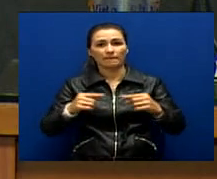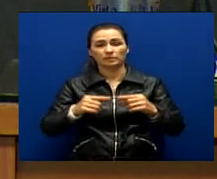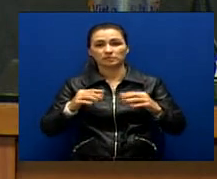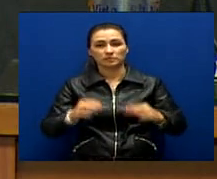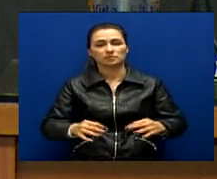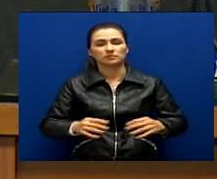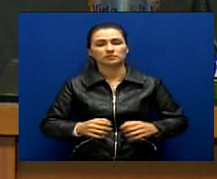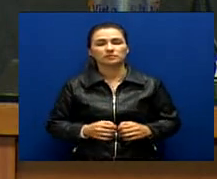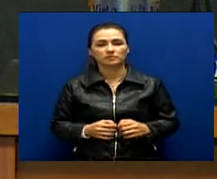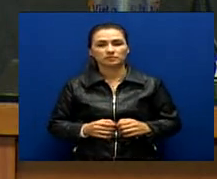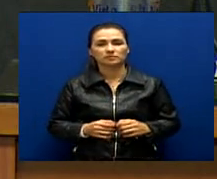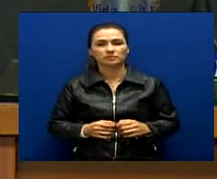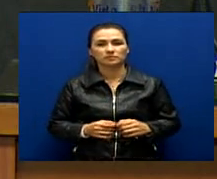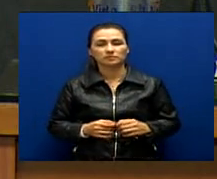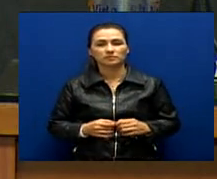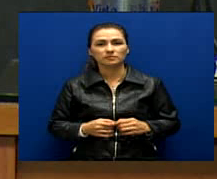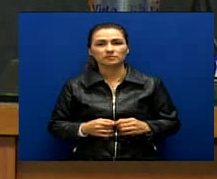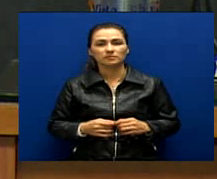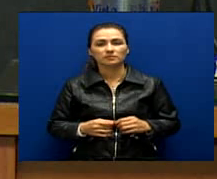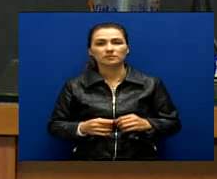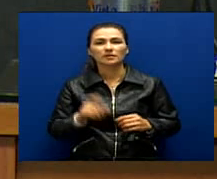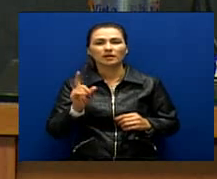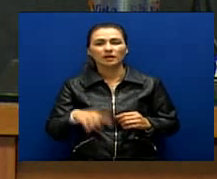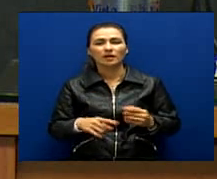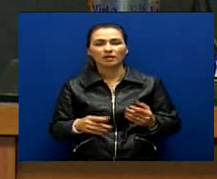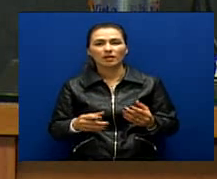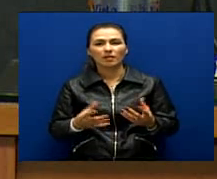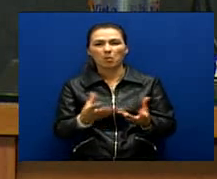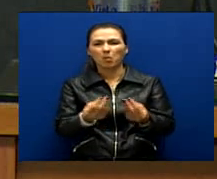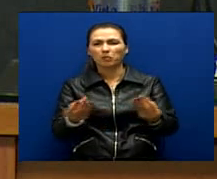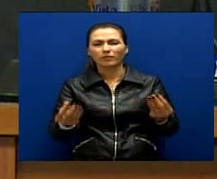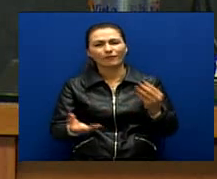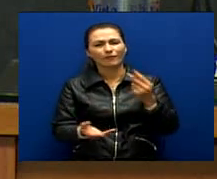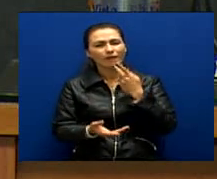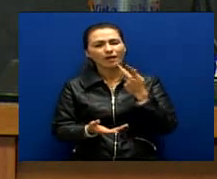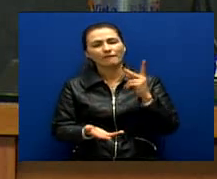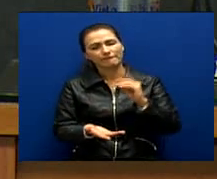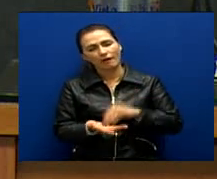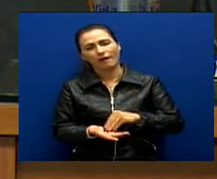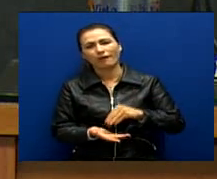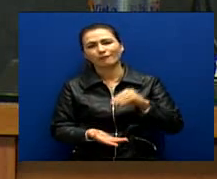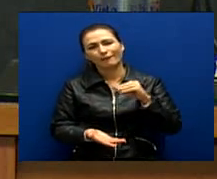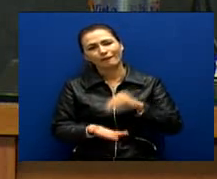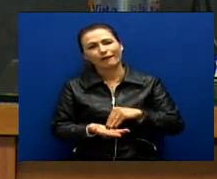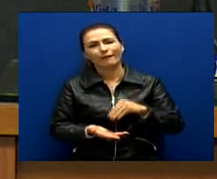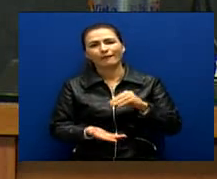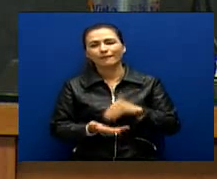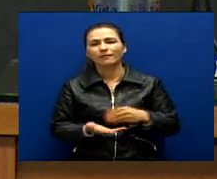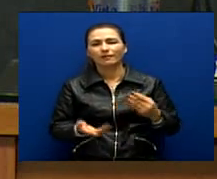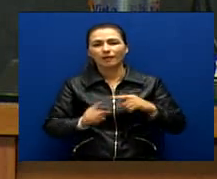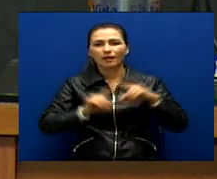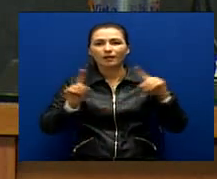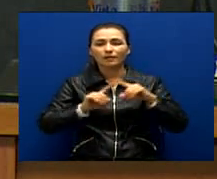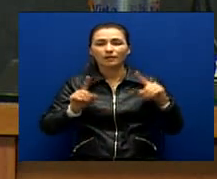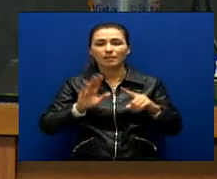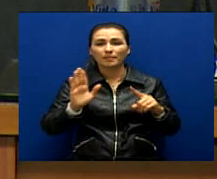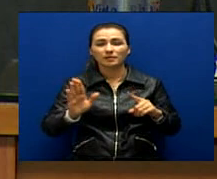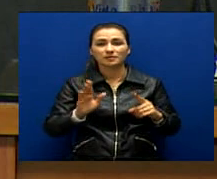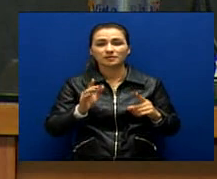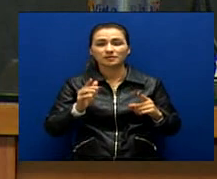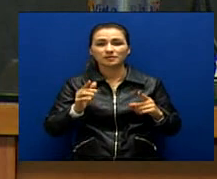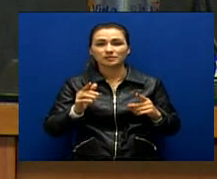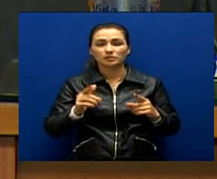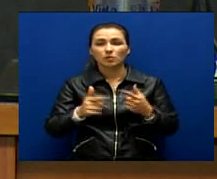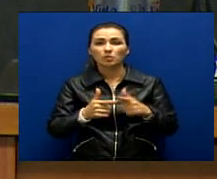imensa maioria dos questionamentos do tipo falta isso ou aquilo salvo serviço de saúde que olha para aquele bairro e se organize de forma